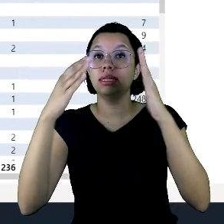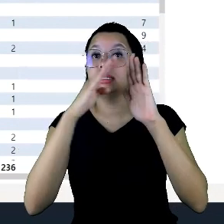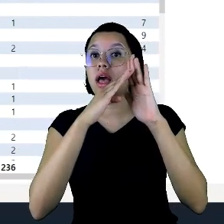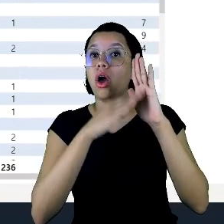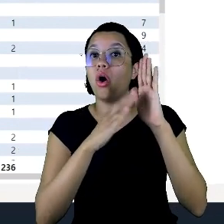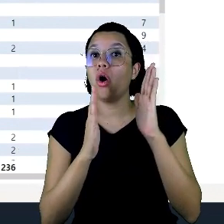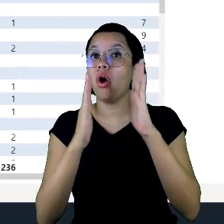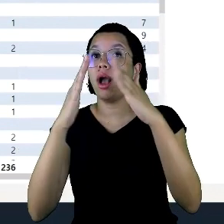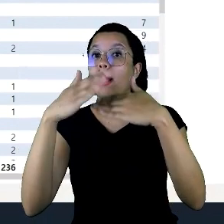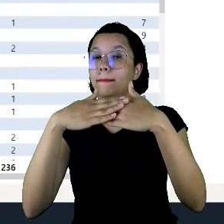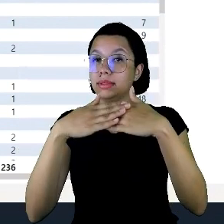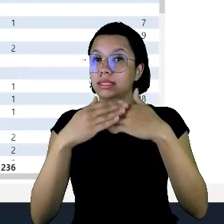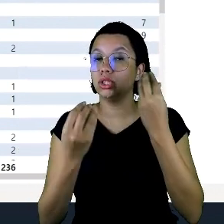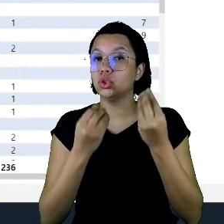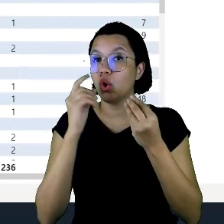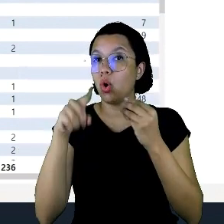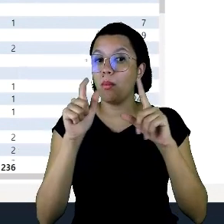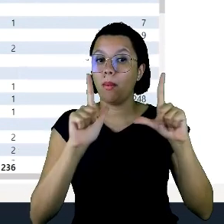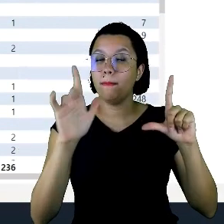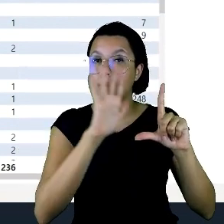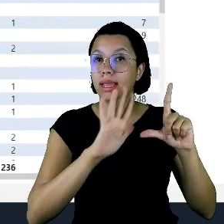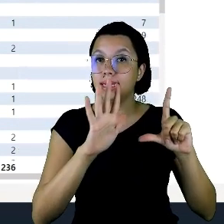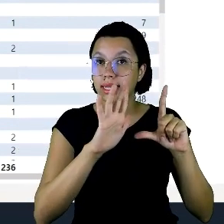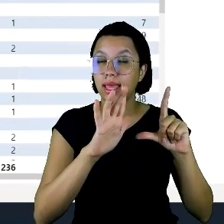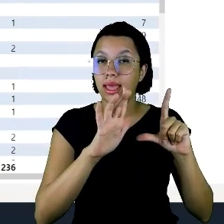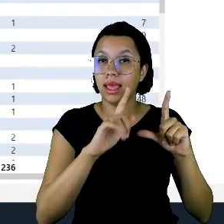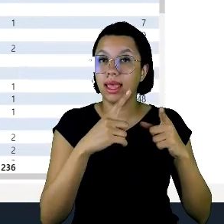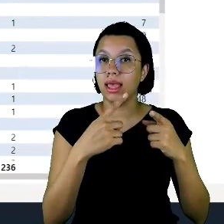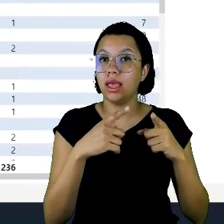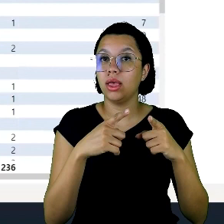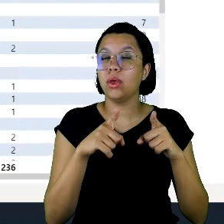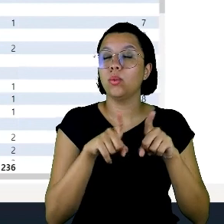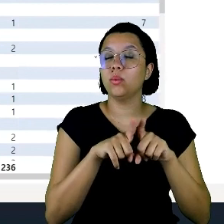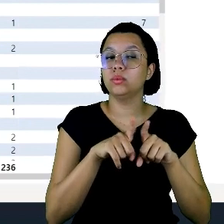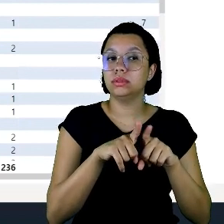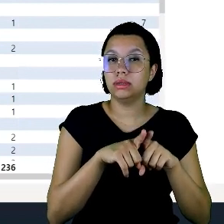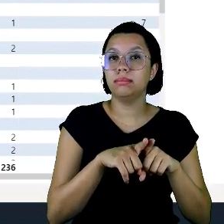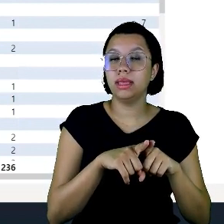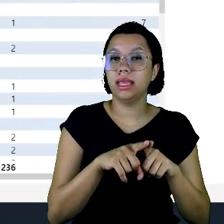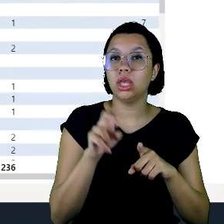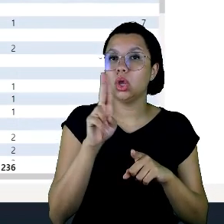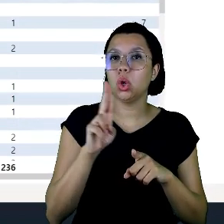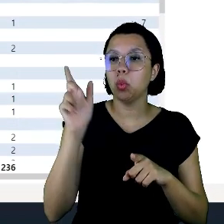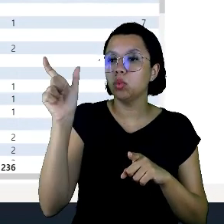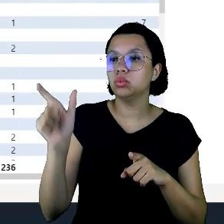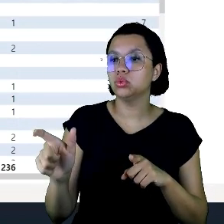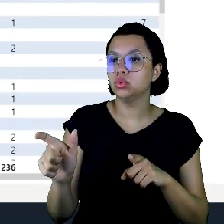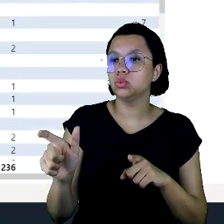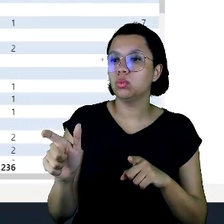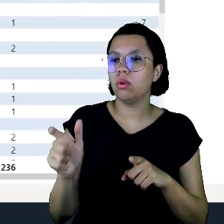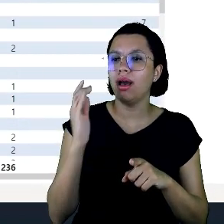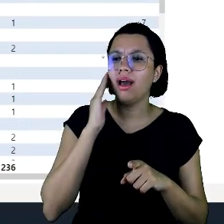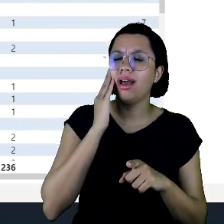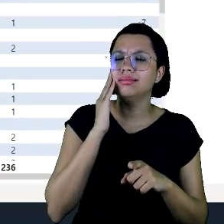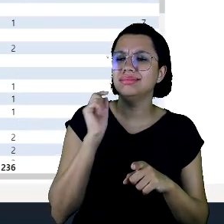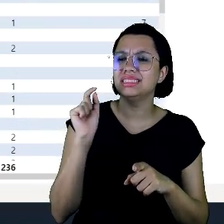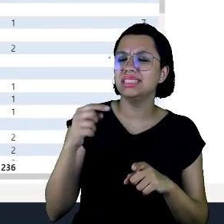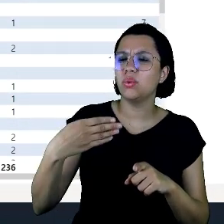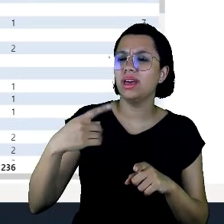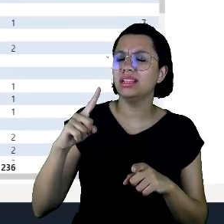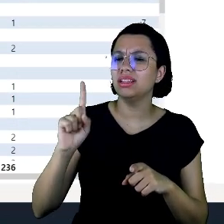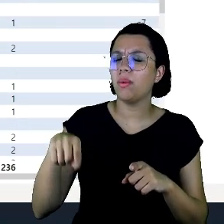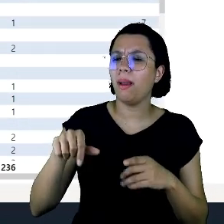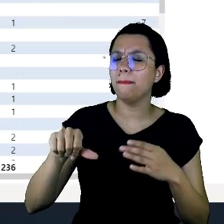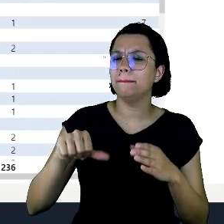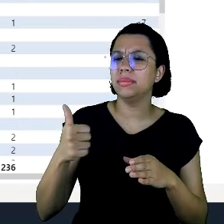que apresenta a ordem do gabinete, que é como o painel é publicado externamente também, então para o usuário é difícil saber que o 41 é da